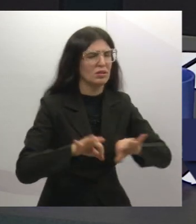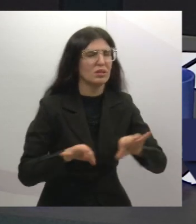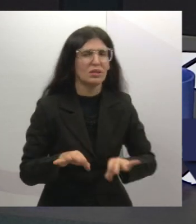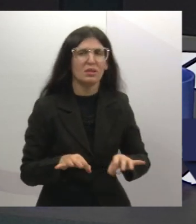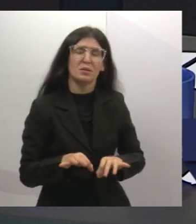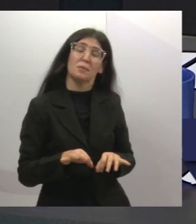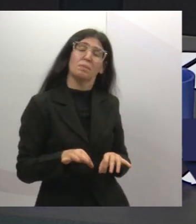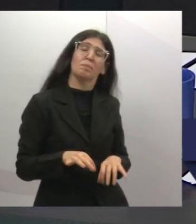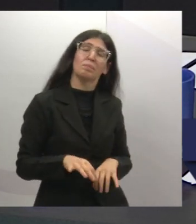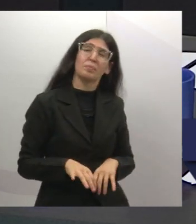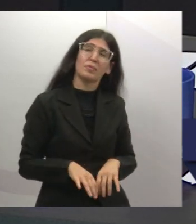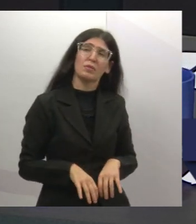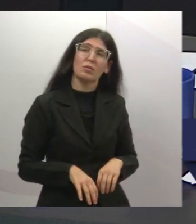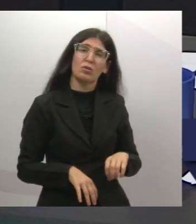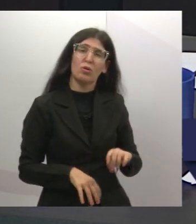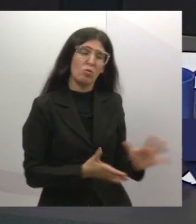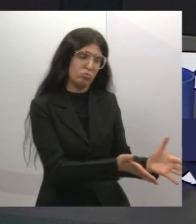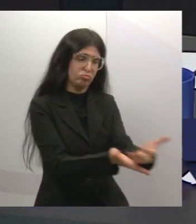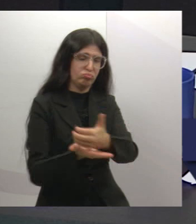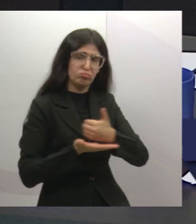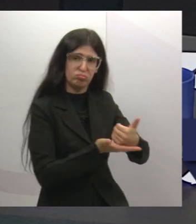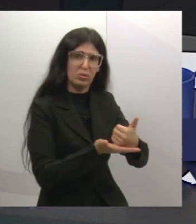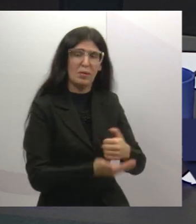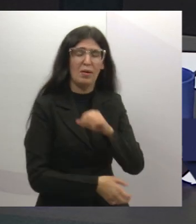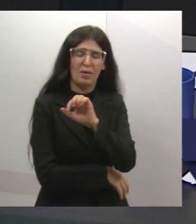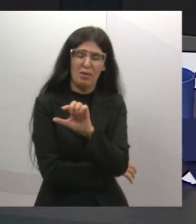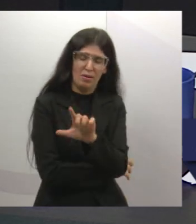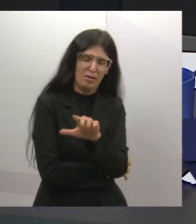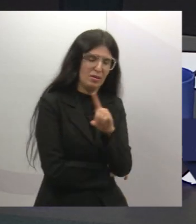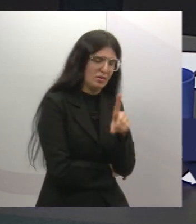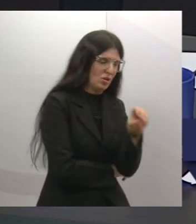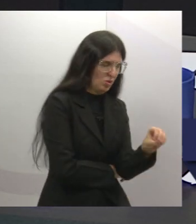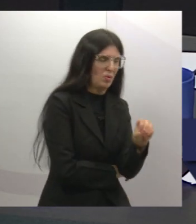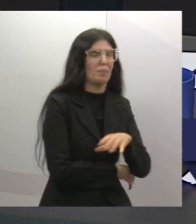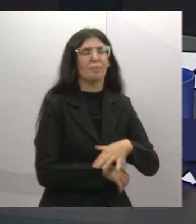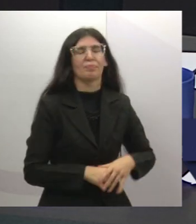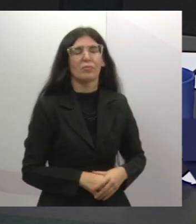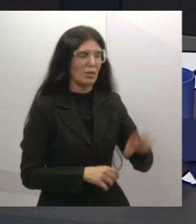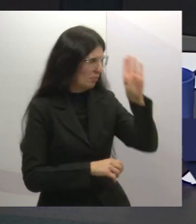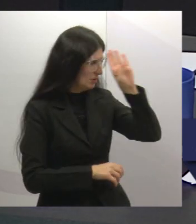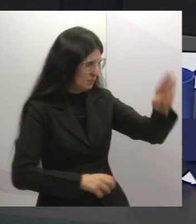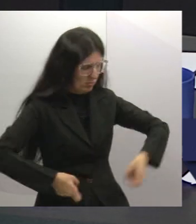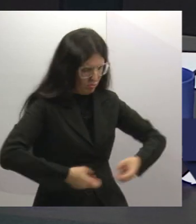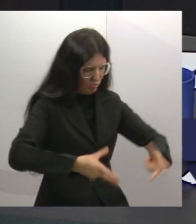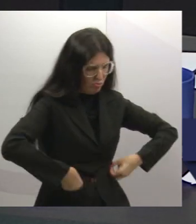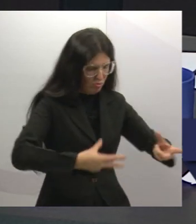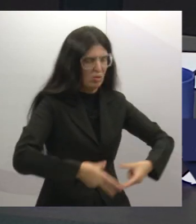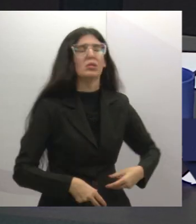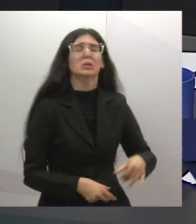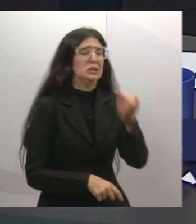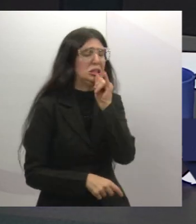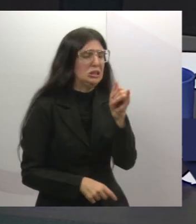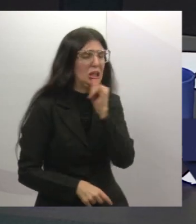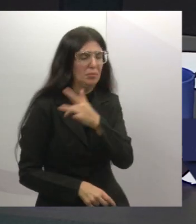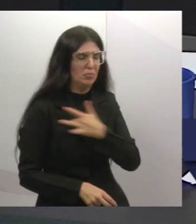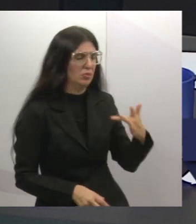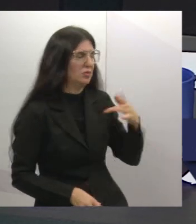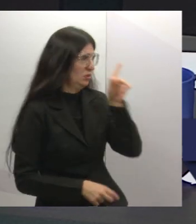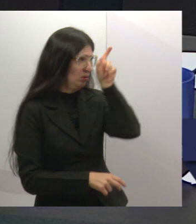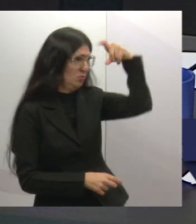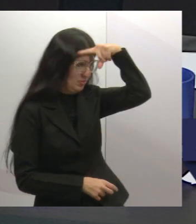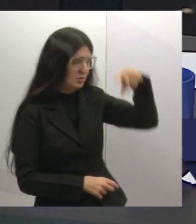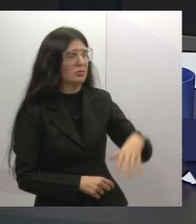você coloca aqui as principais despesas vinculadas à política pública da saúde, por exemplo,